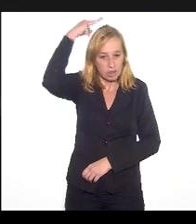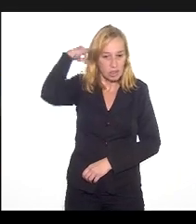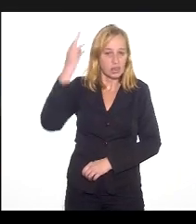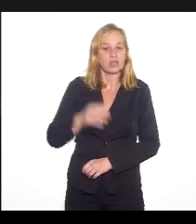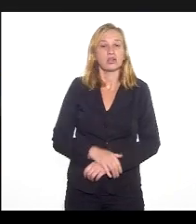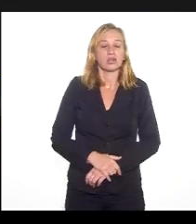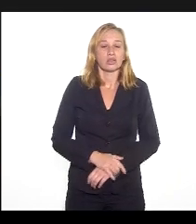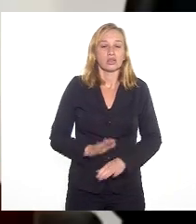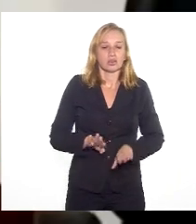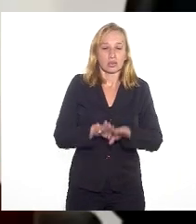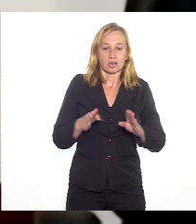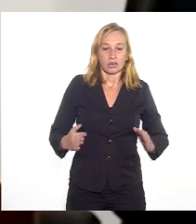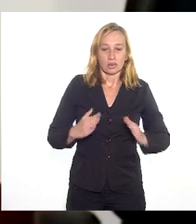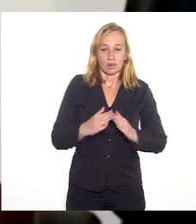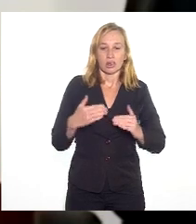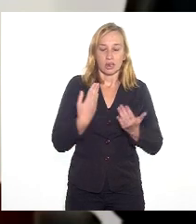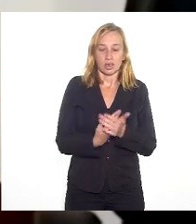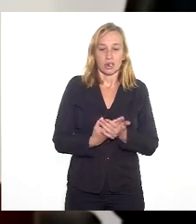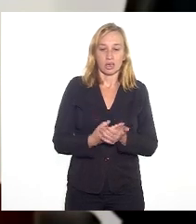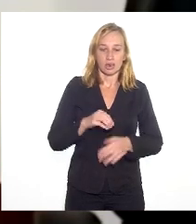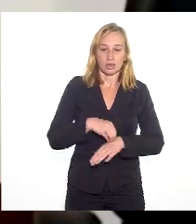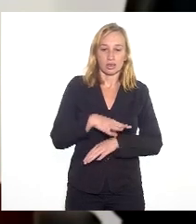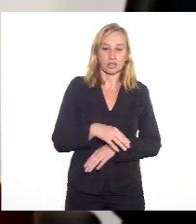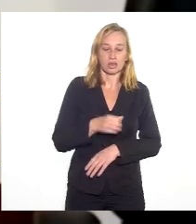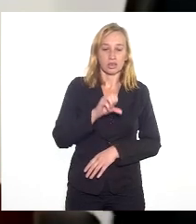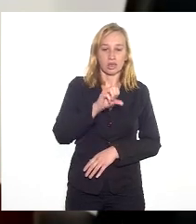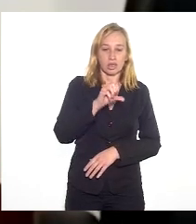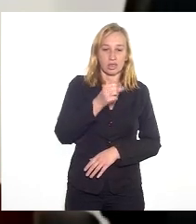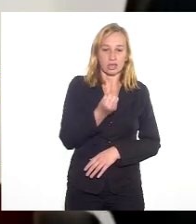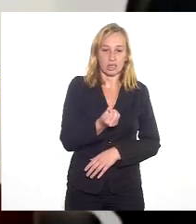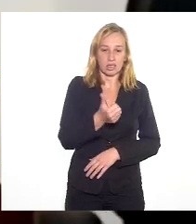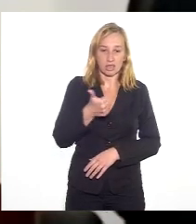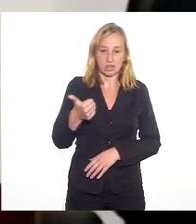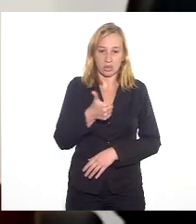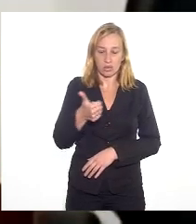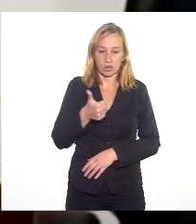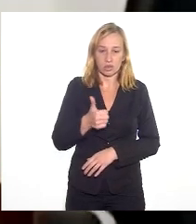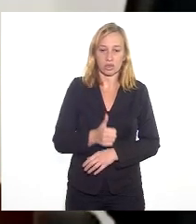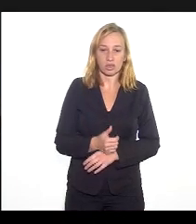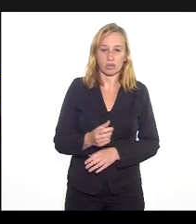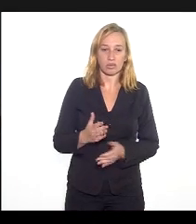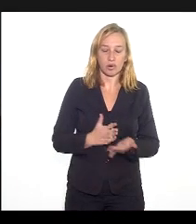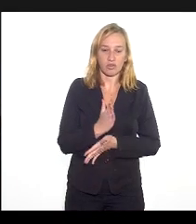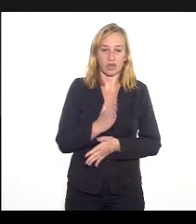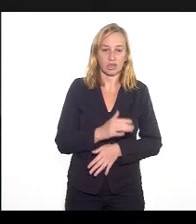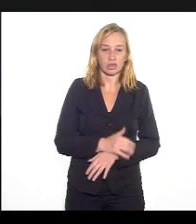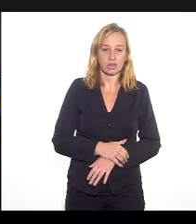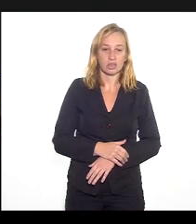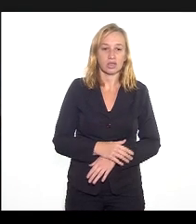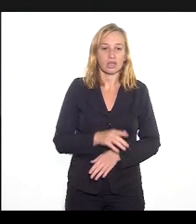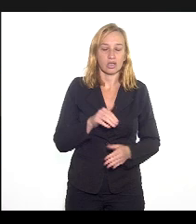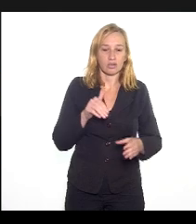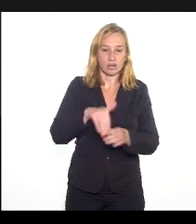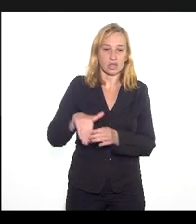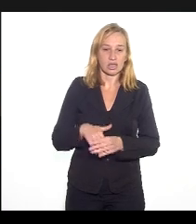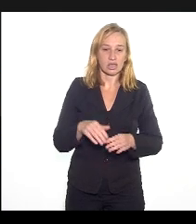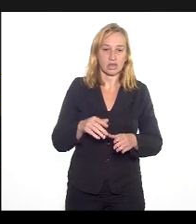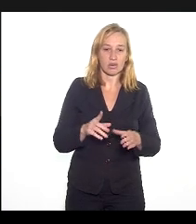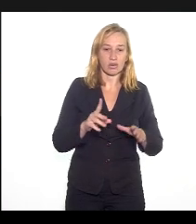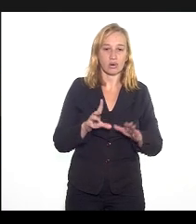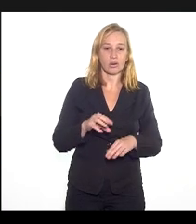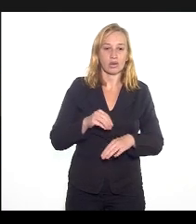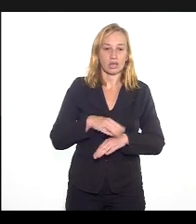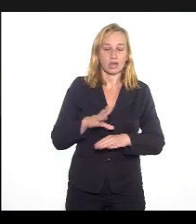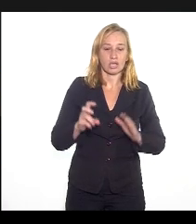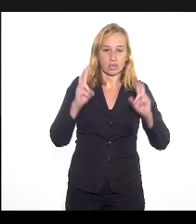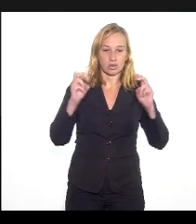Márcio Pacheco. Então, sobre a mesa, requerimento de destaque, a emenda de número 611. Senhores que aprovam, eles estão aprovados. Em votação, matéria destacada. Senhores que aprovam, eles